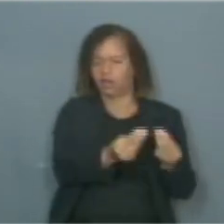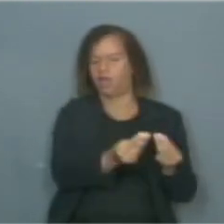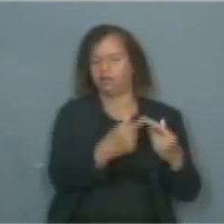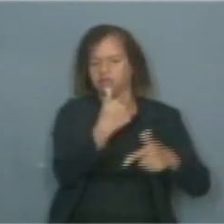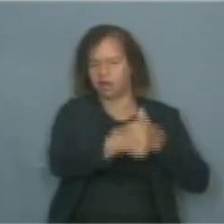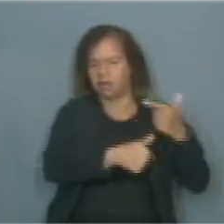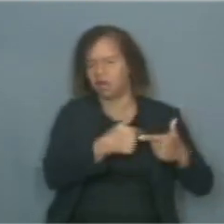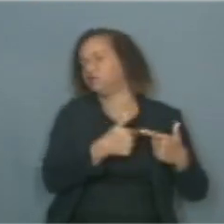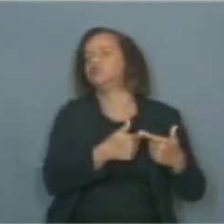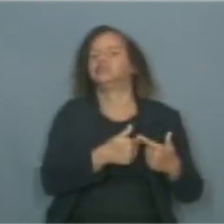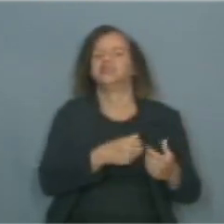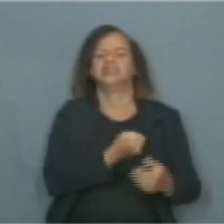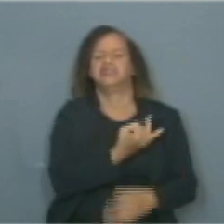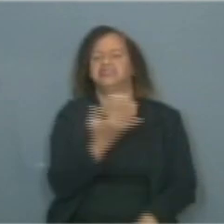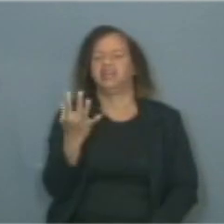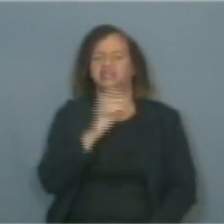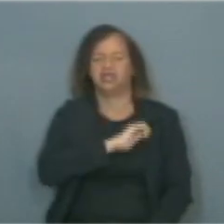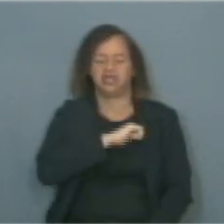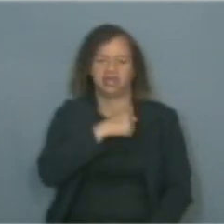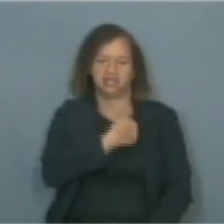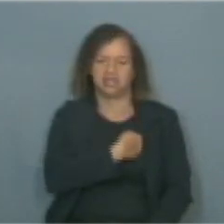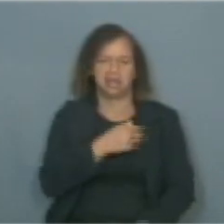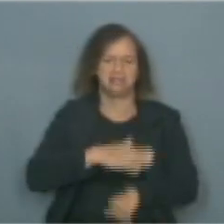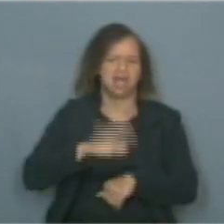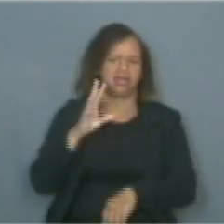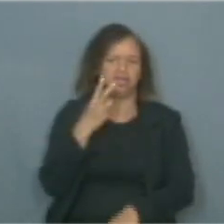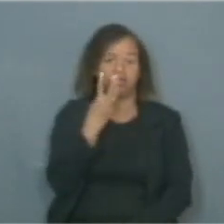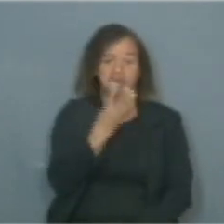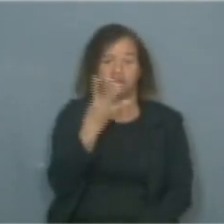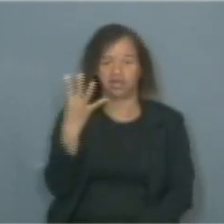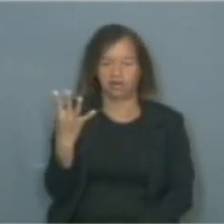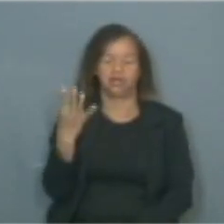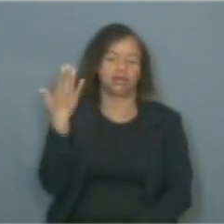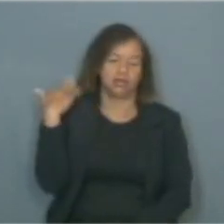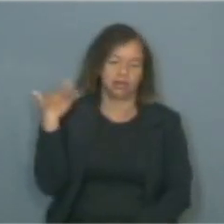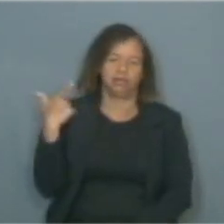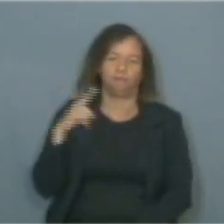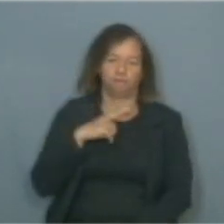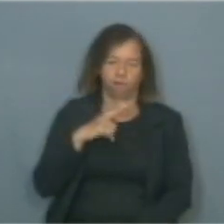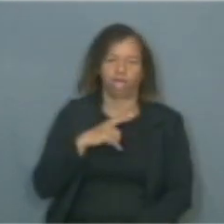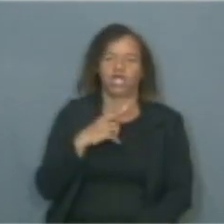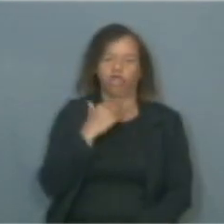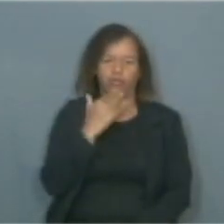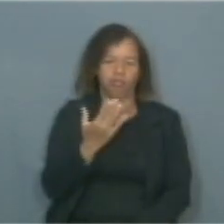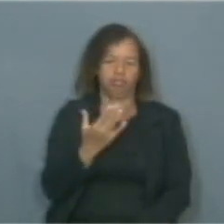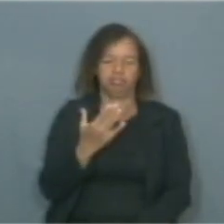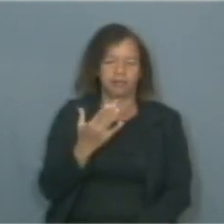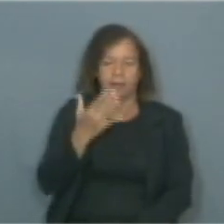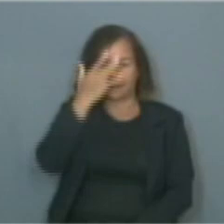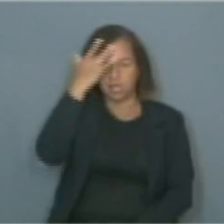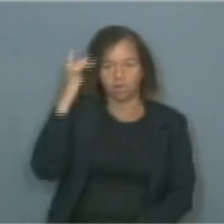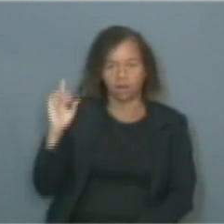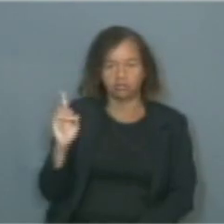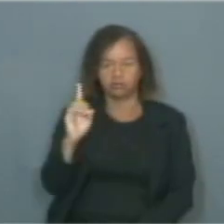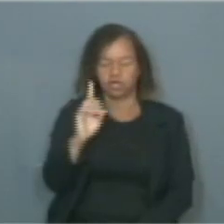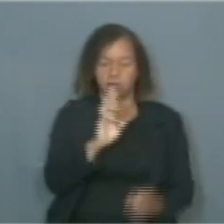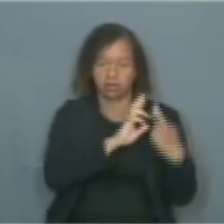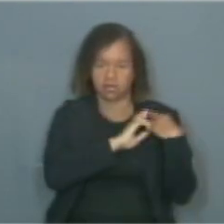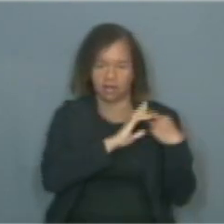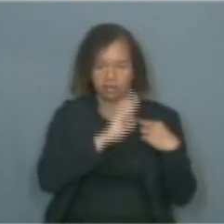cargos, inclusive diversas delegacias, mais de 34 naquela ocasião, estavam sem o titular,